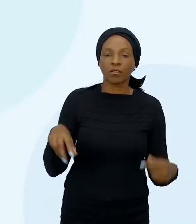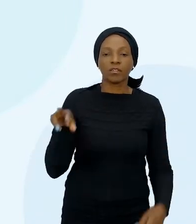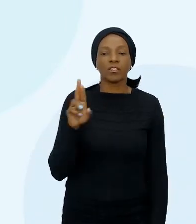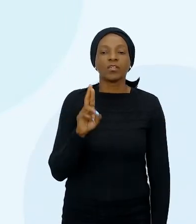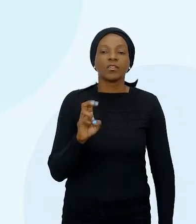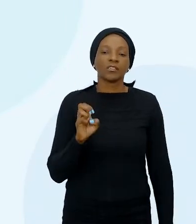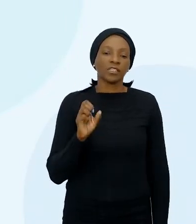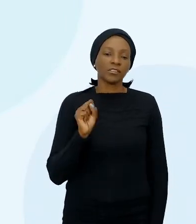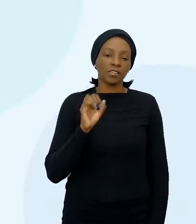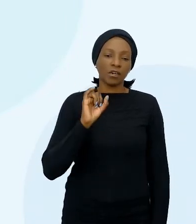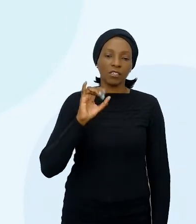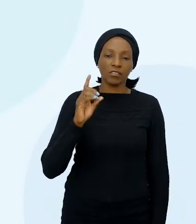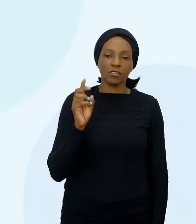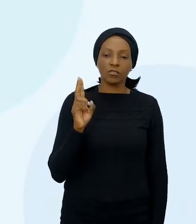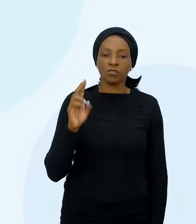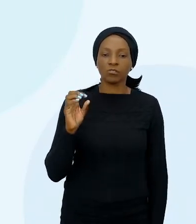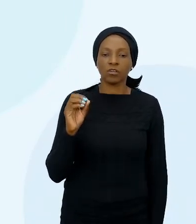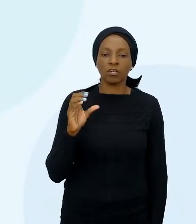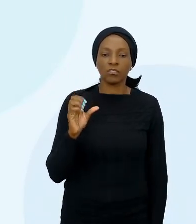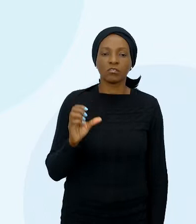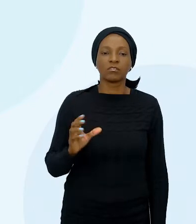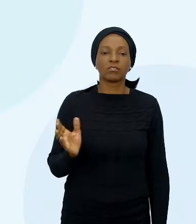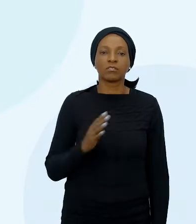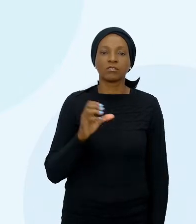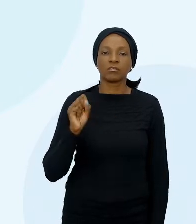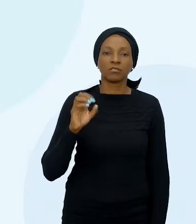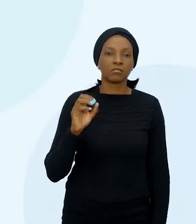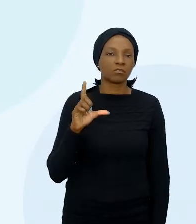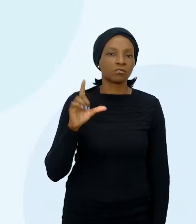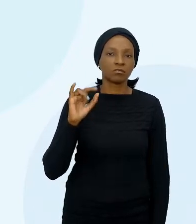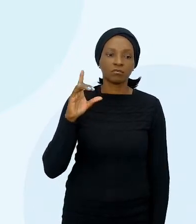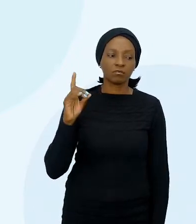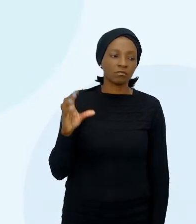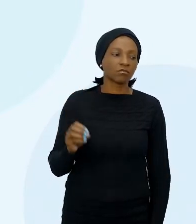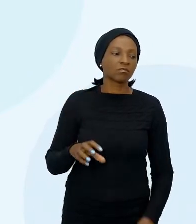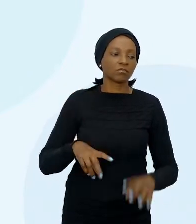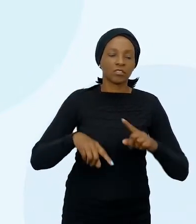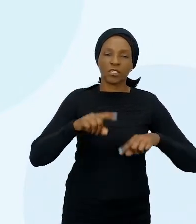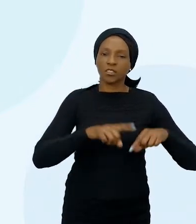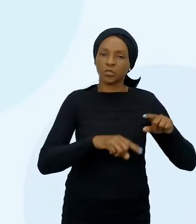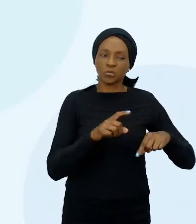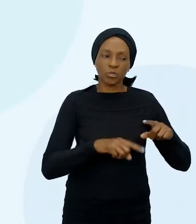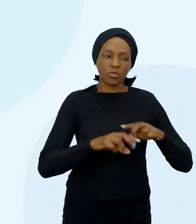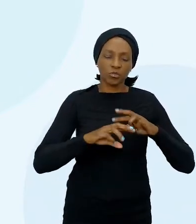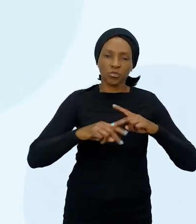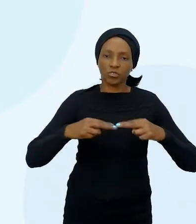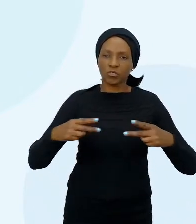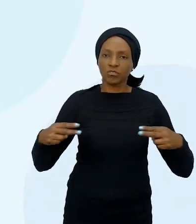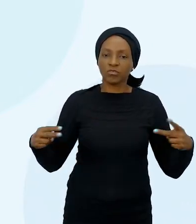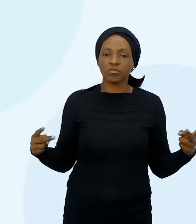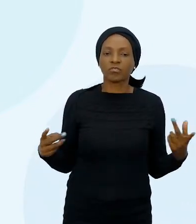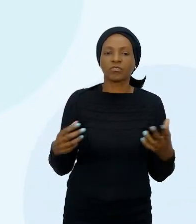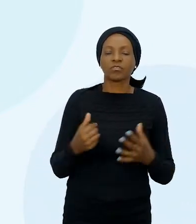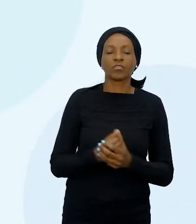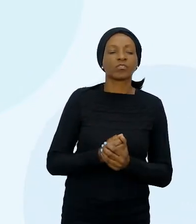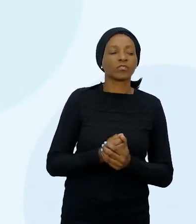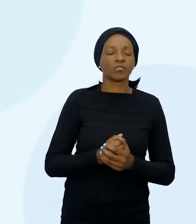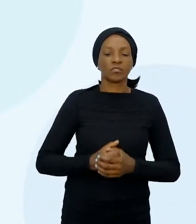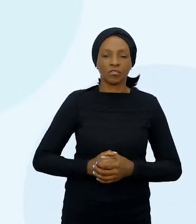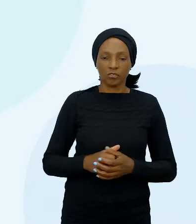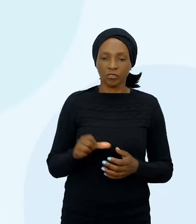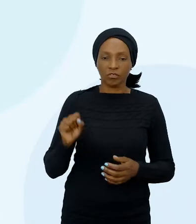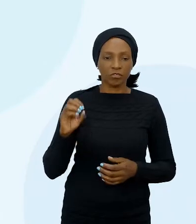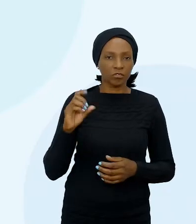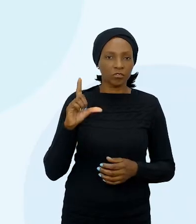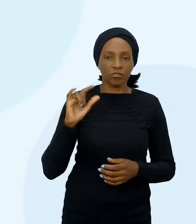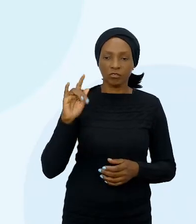sólidos, falando sobre serviço público de limpeza urbana, né? A gente normalmente passa batido, nunca presta atenção aí